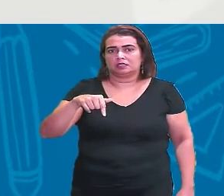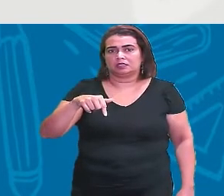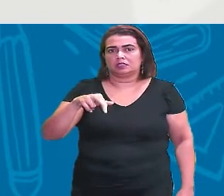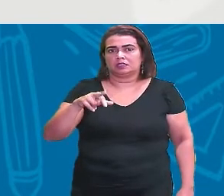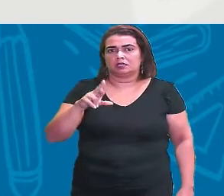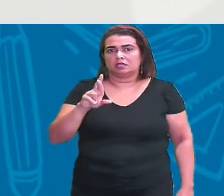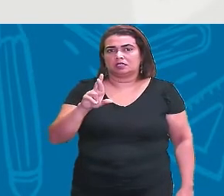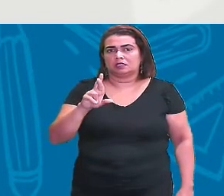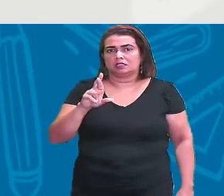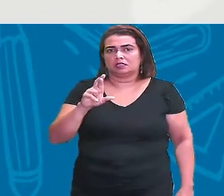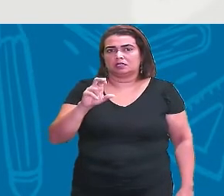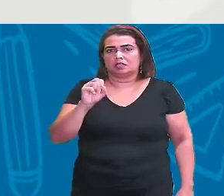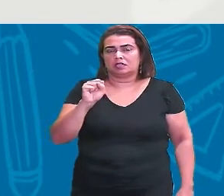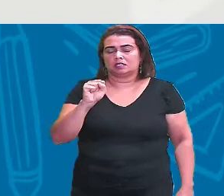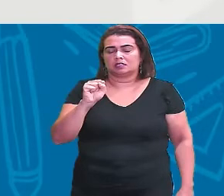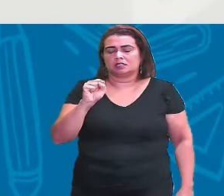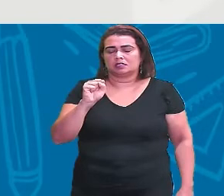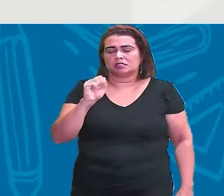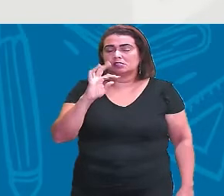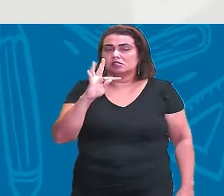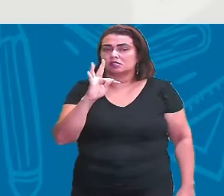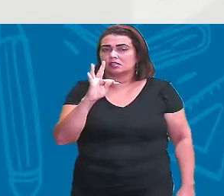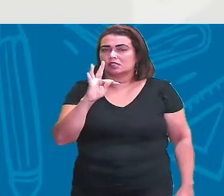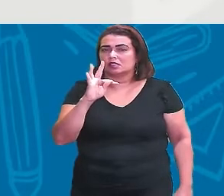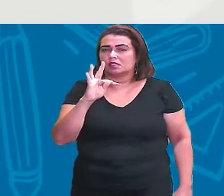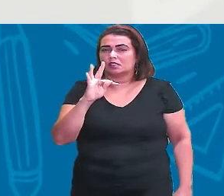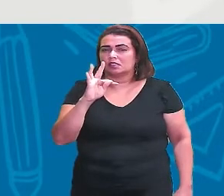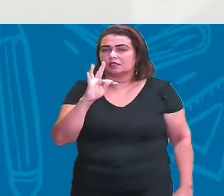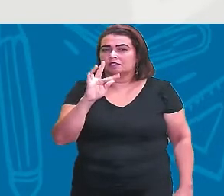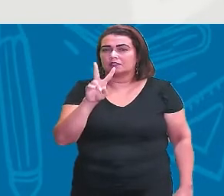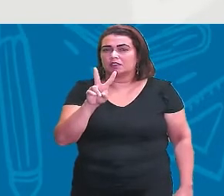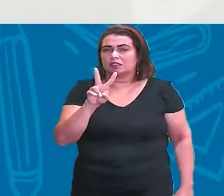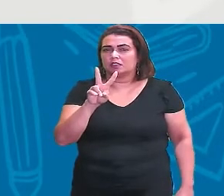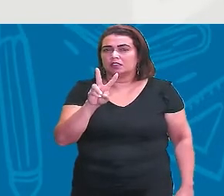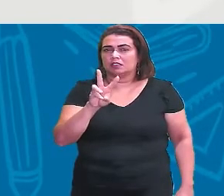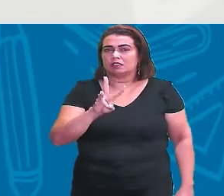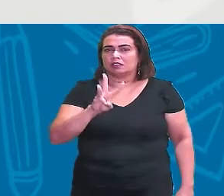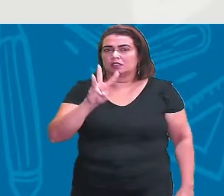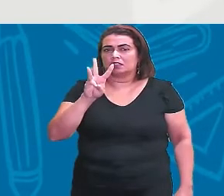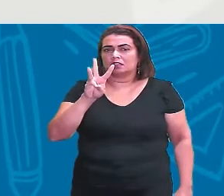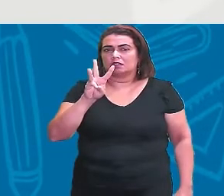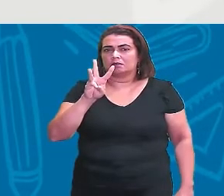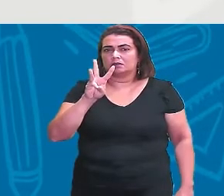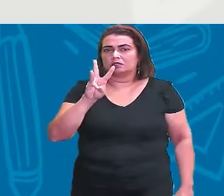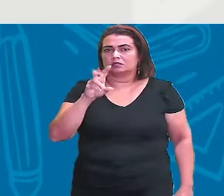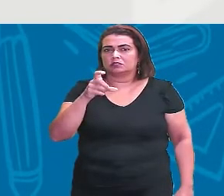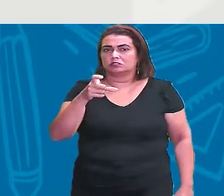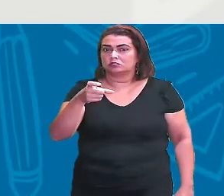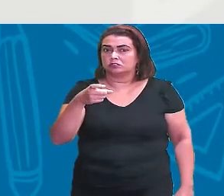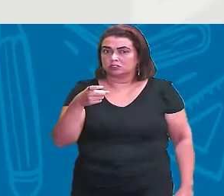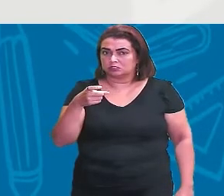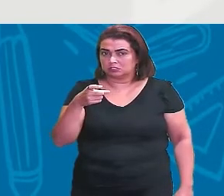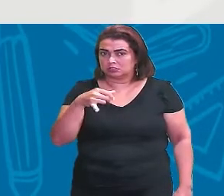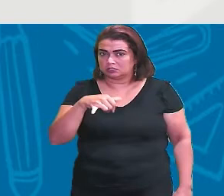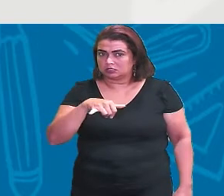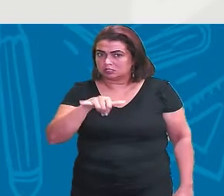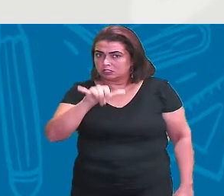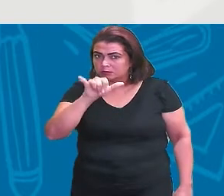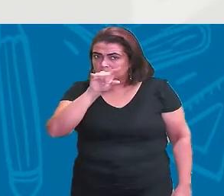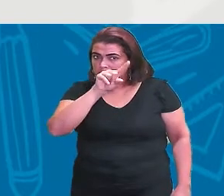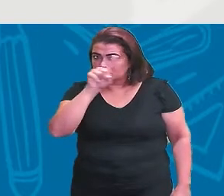Q, R, S, T, V, W,